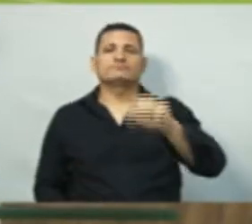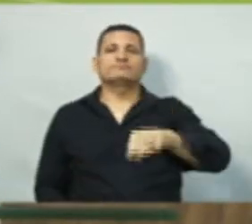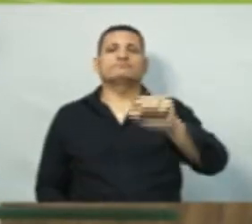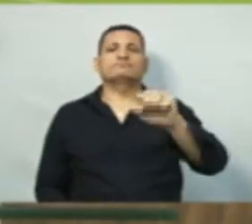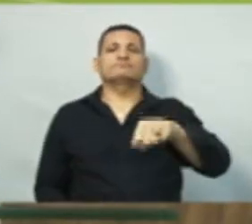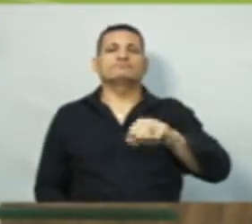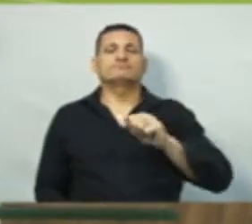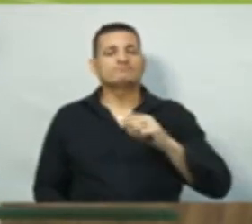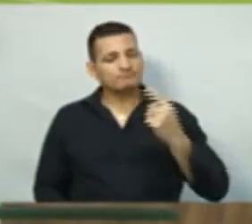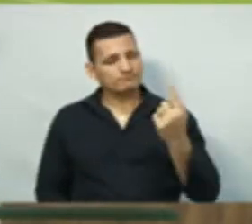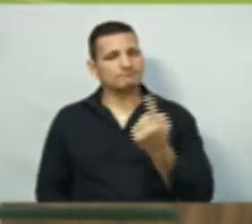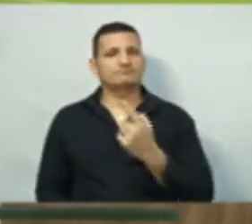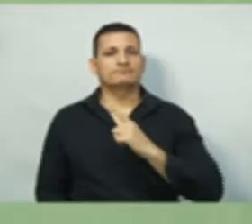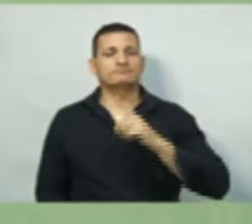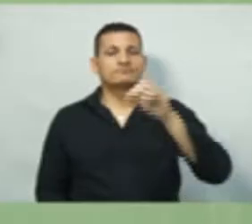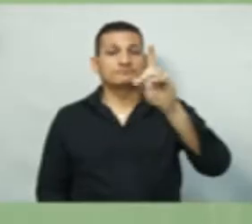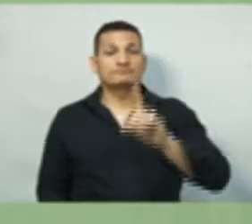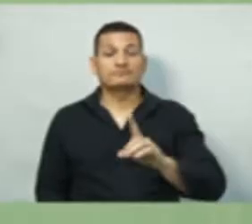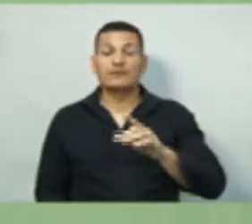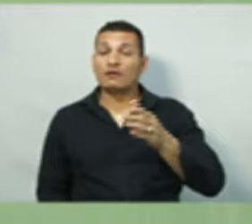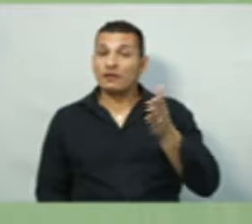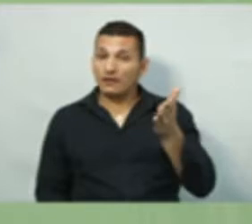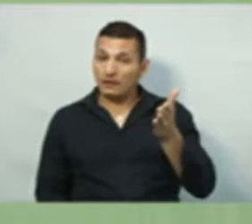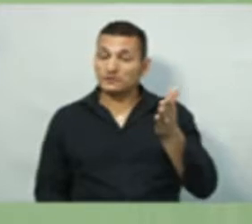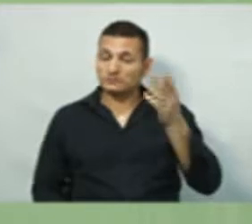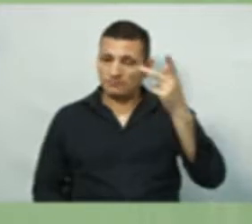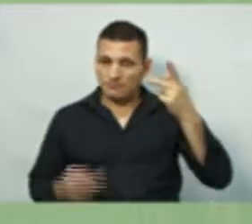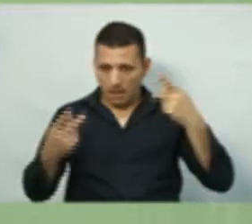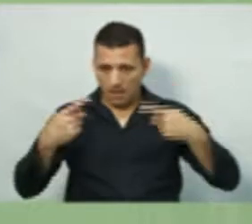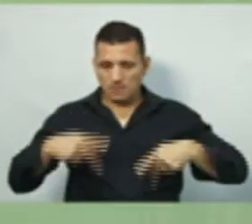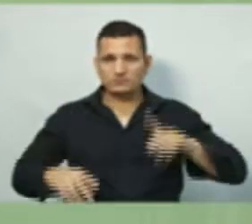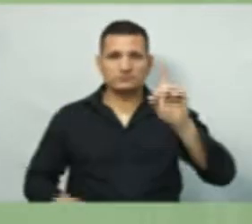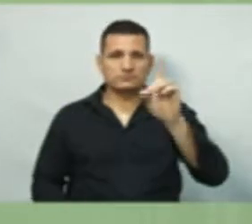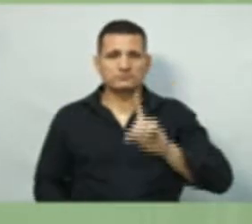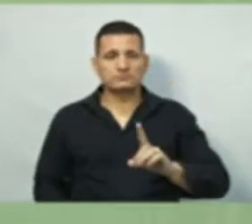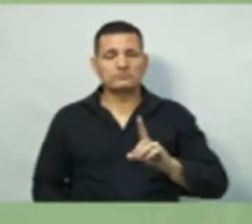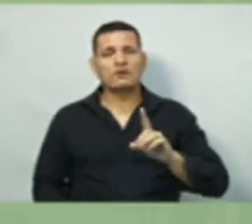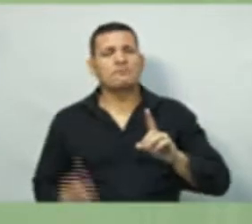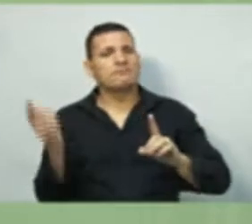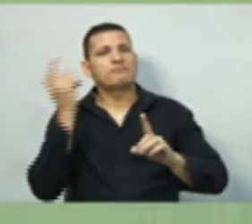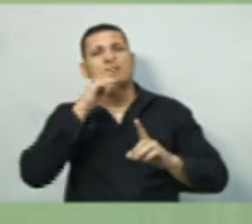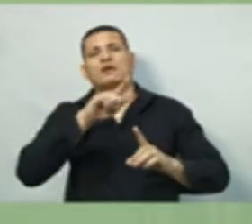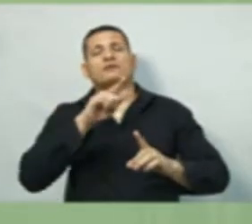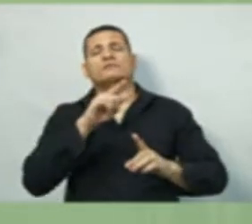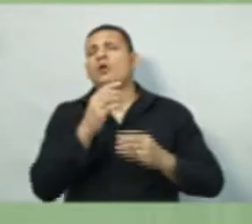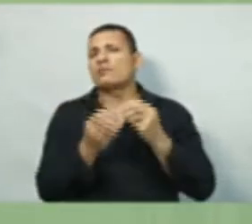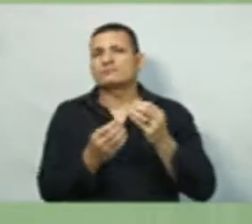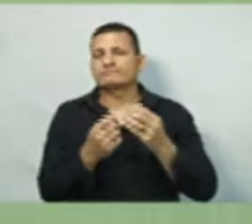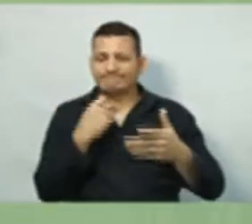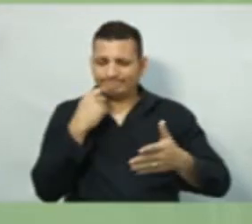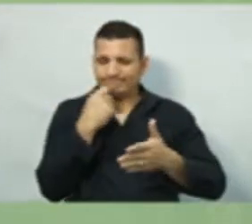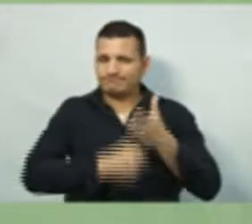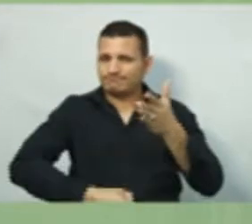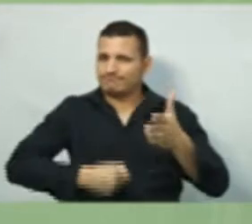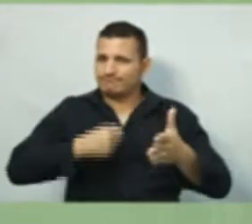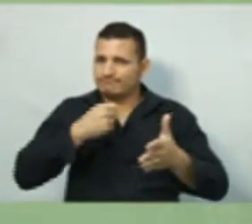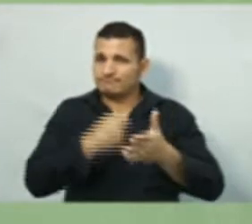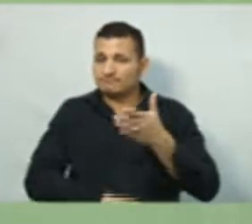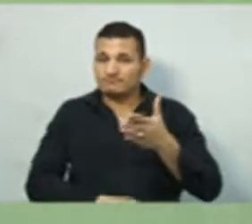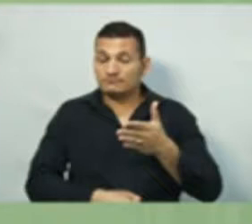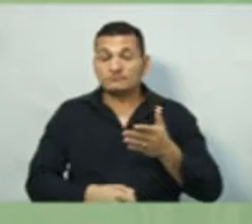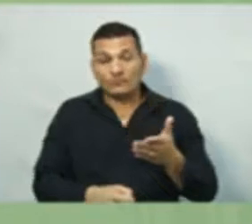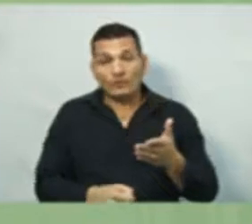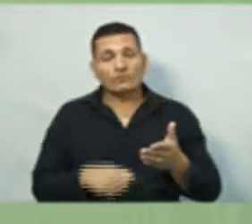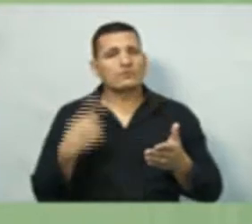direitos. E esses direitos humanos, pessoal, foram conquistados através de muita luta. Hoje temos resguardadas nossa